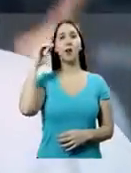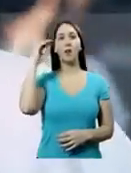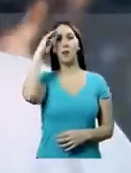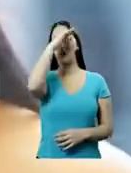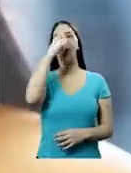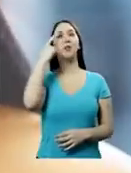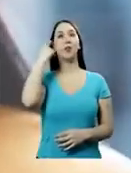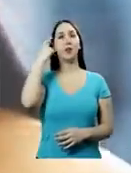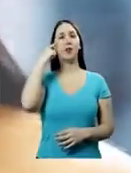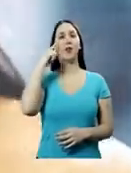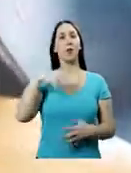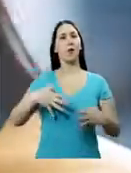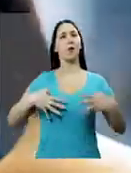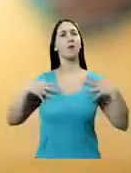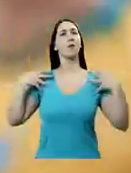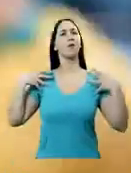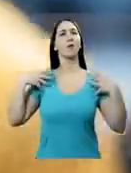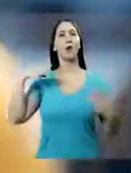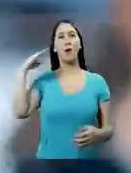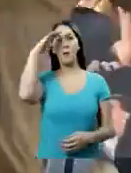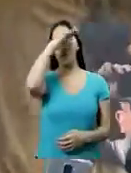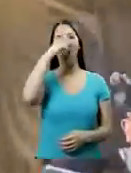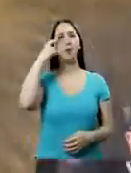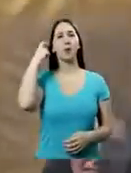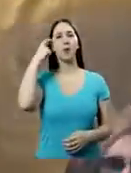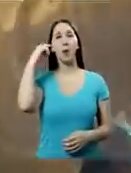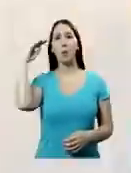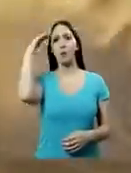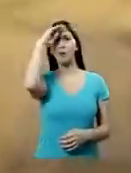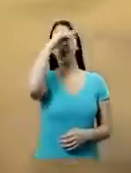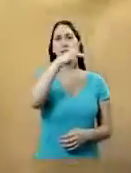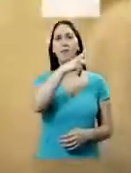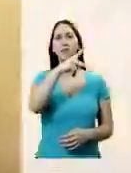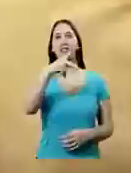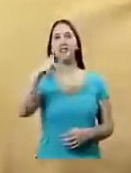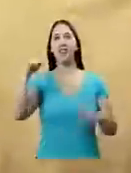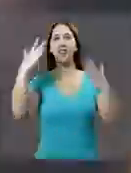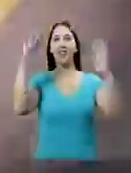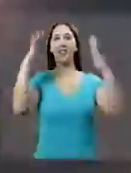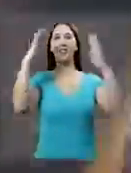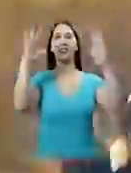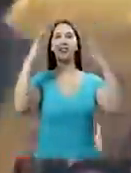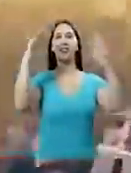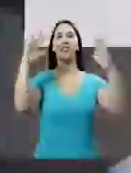Dória e Bolsonaro. Bolsonaro com muito orgulho. Bolsonaro. Bolsonaro, presidente do